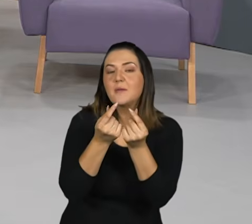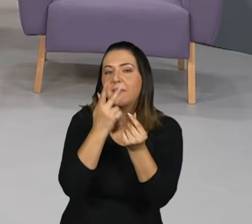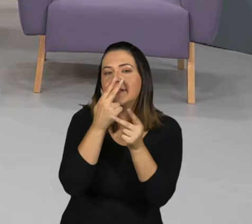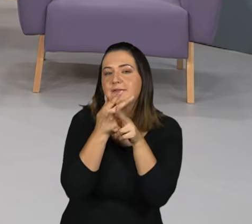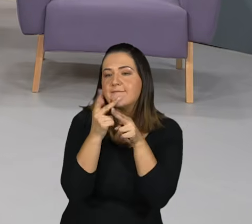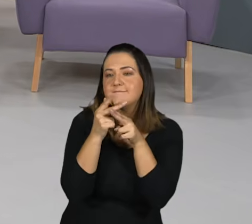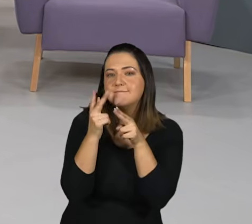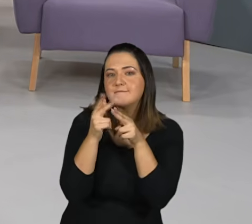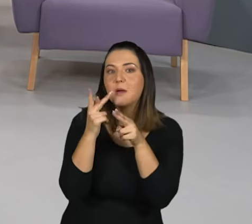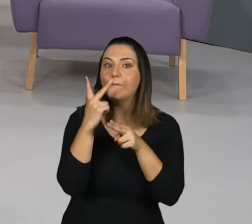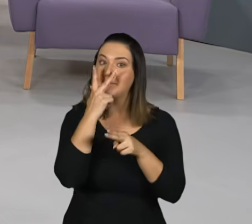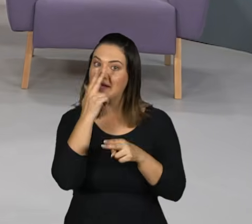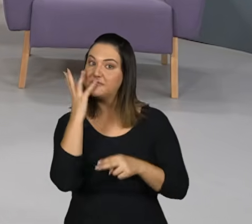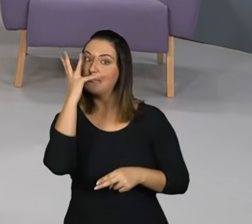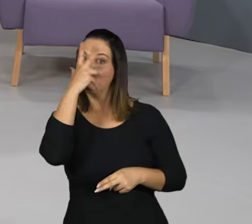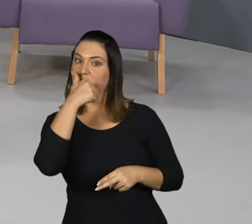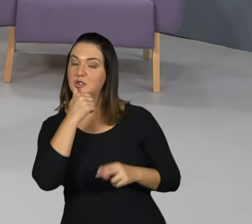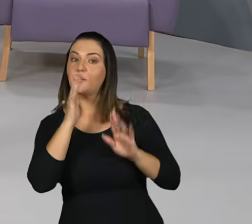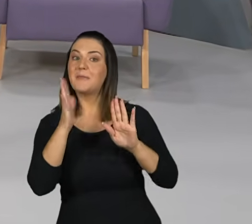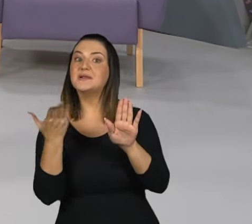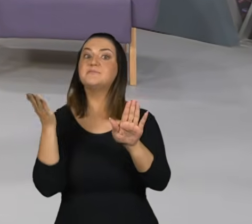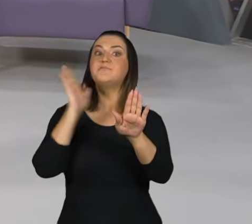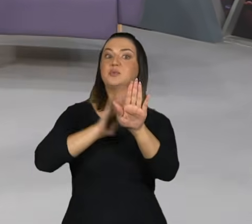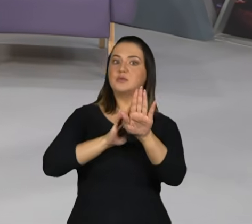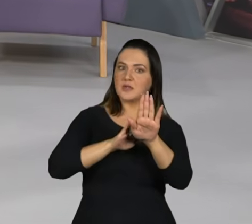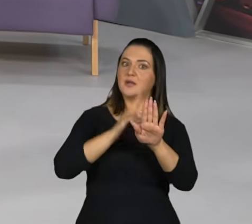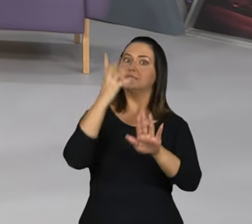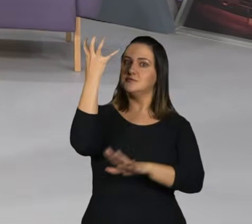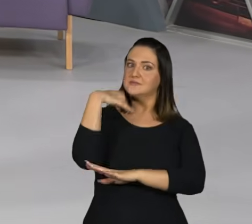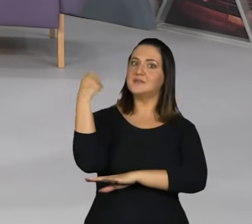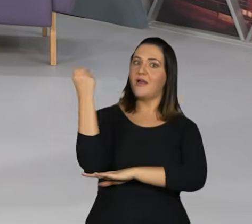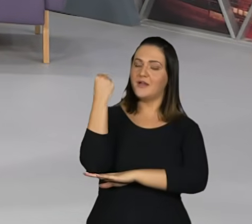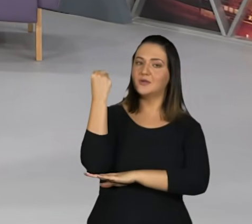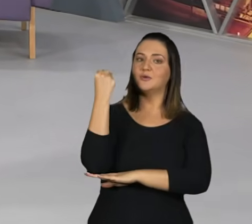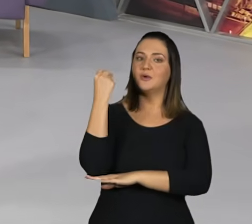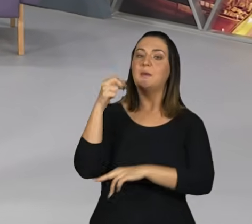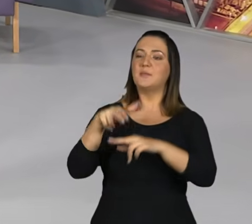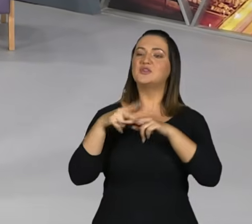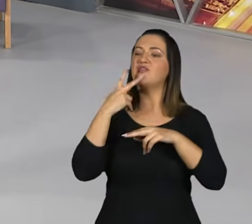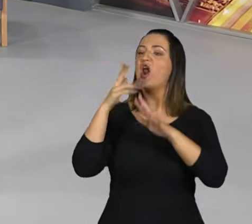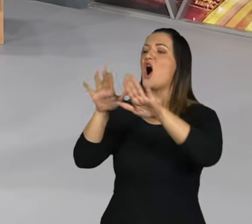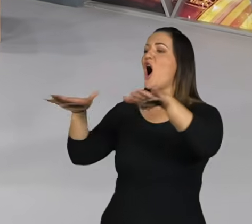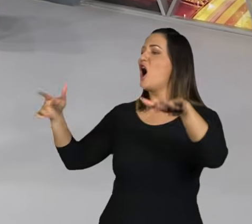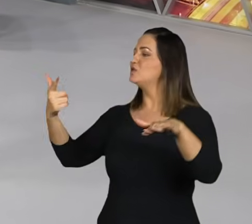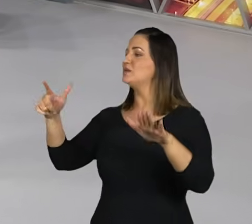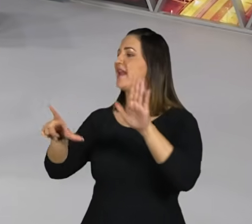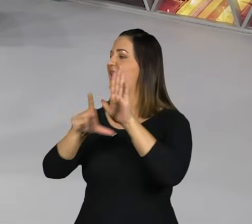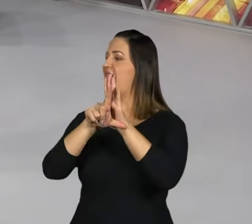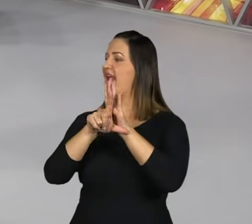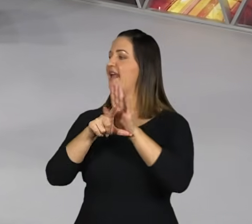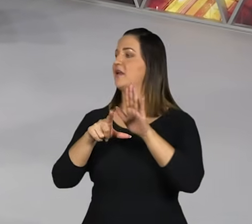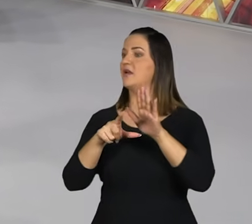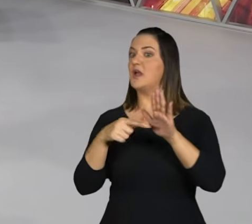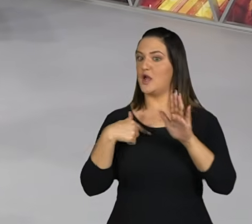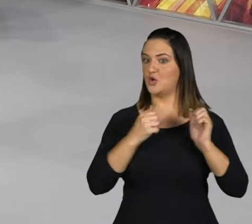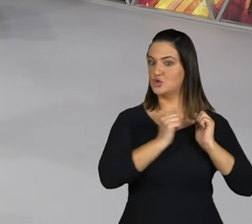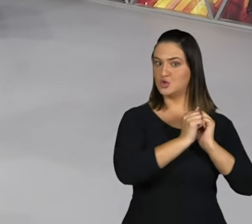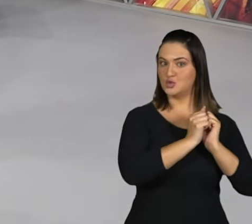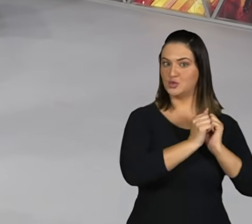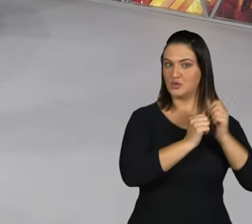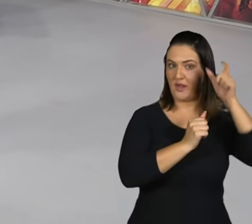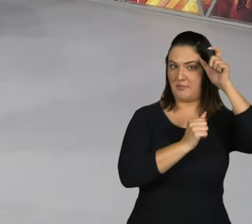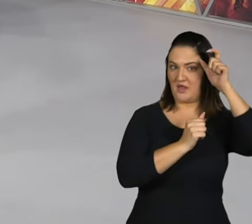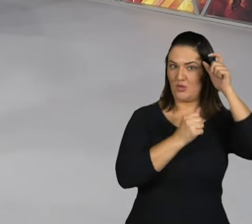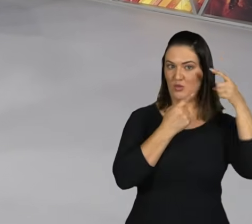E tem mais. Quando as pessoas vão por esse caminho, acabam criando movimentos que são movimentos estranhos. Por